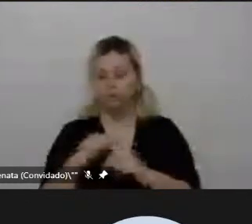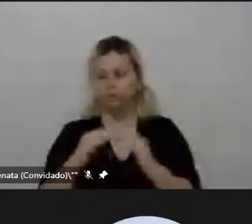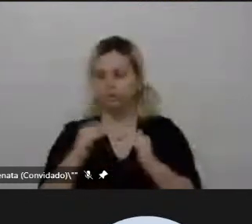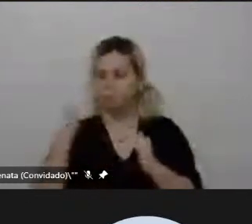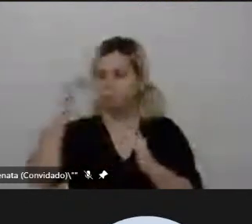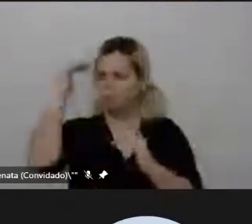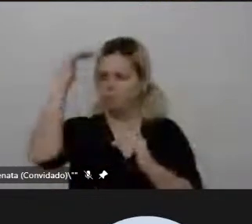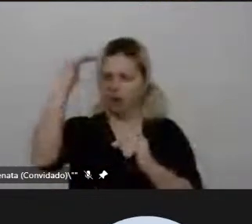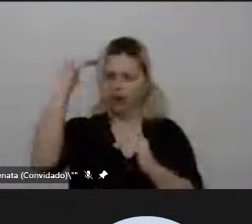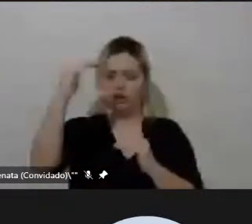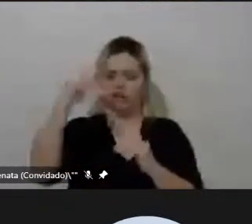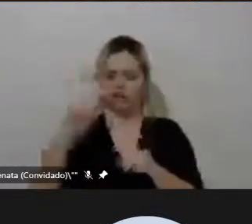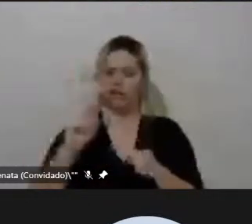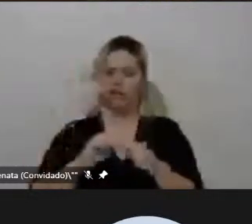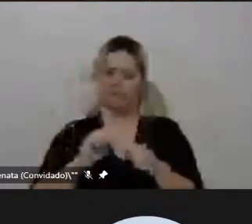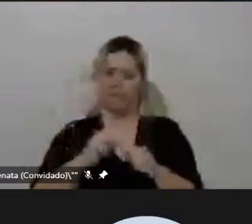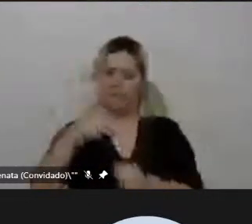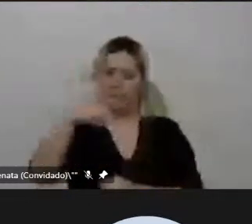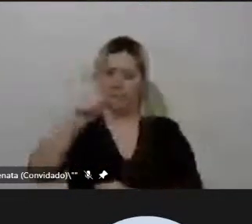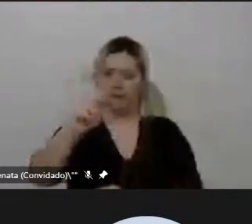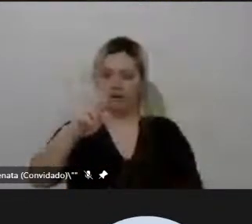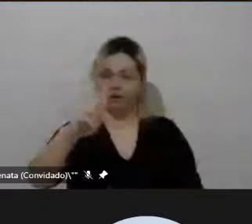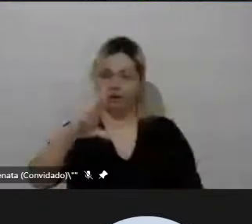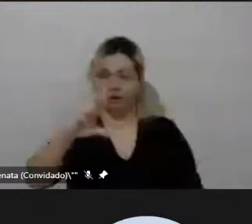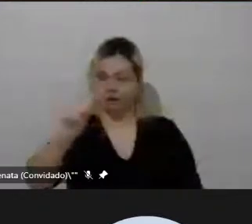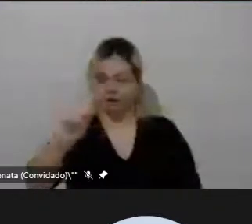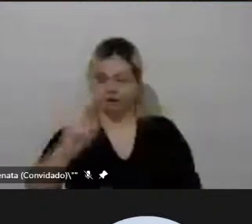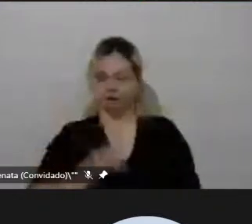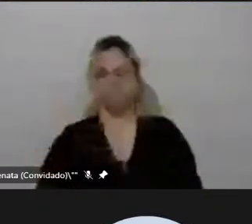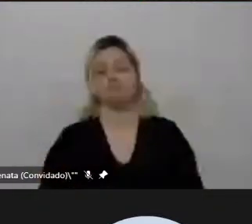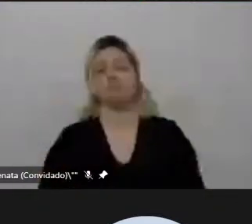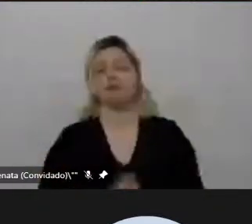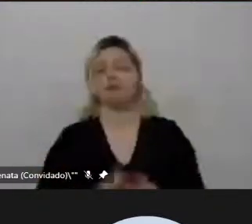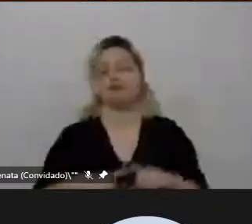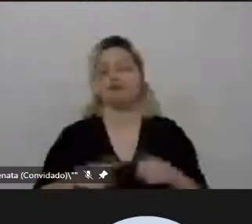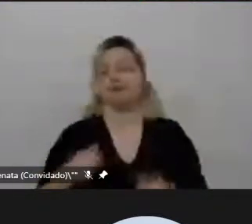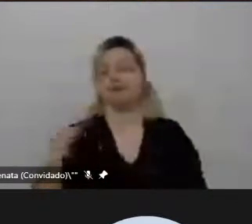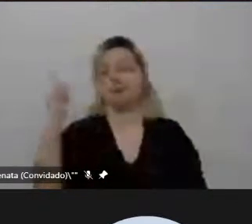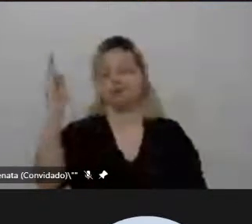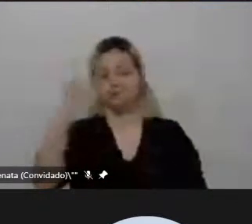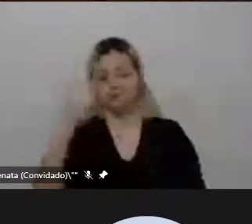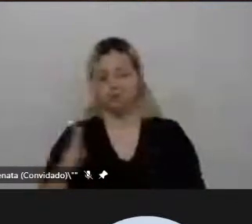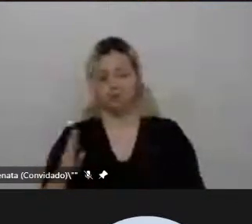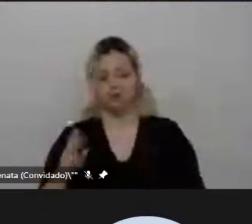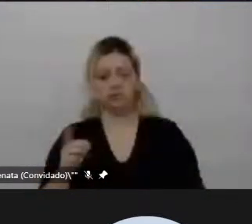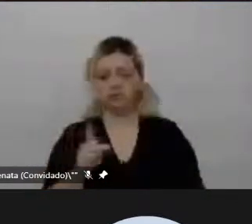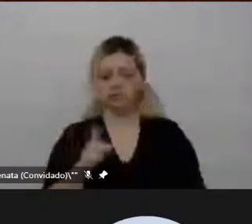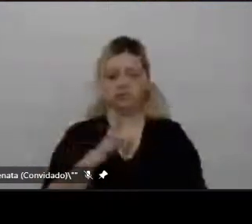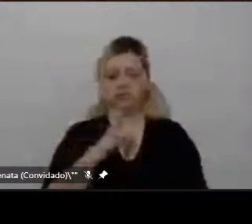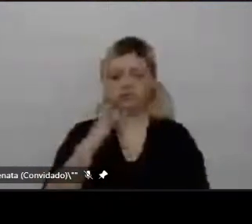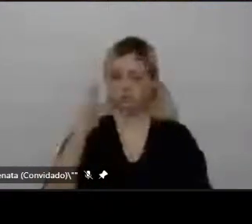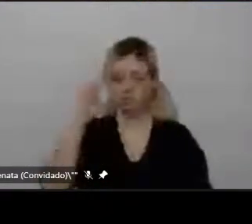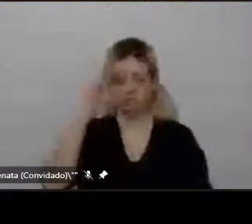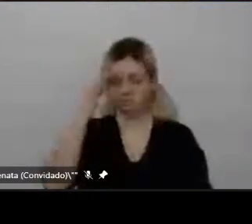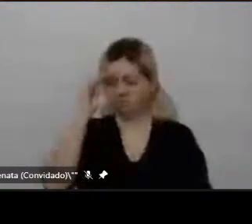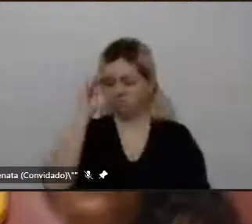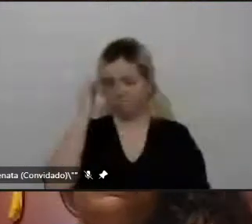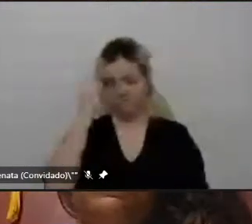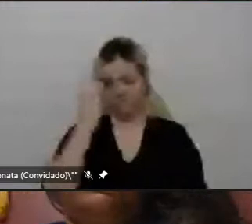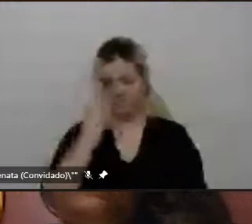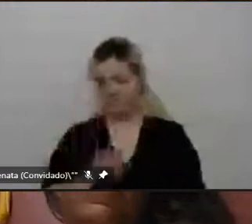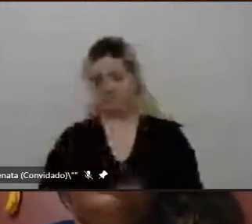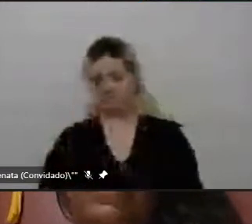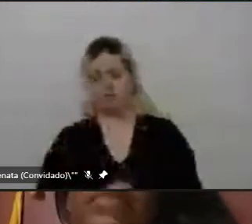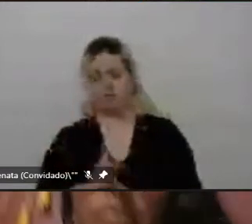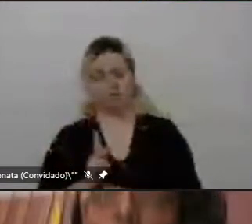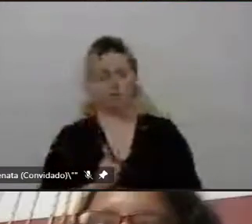governo Lula até tentou fazer aqui, né? A sociedade civil não entendeu, não conseguimos ir adiante, né, com isso,